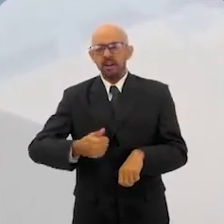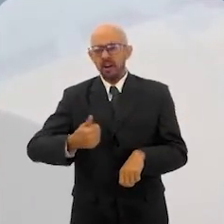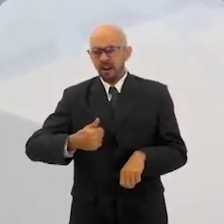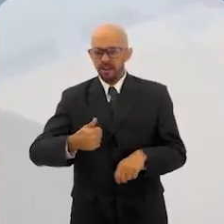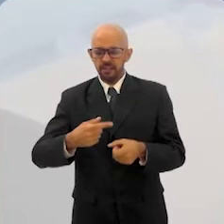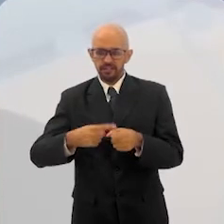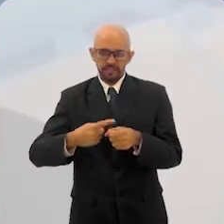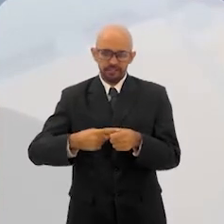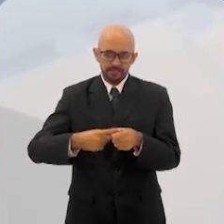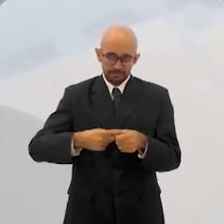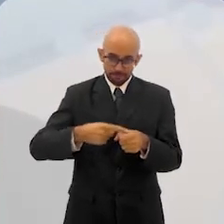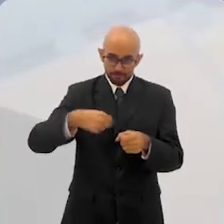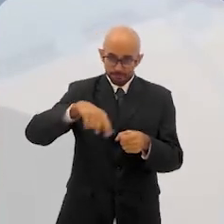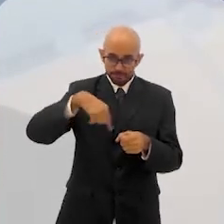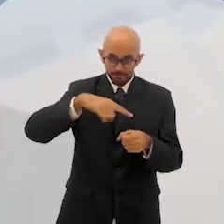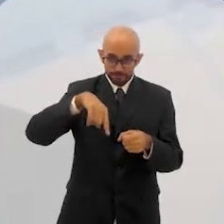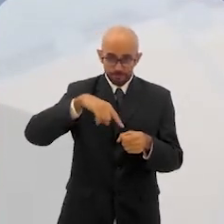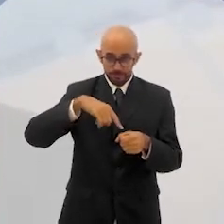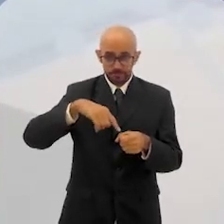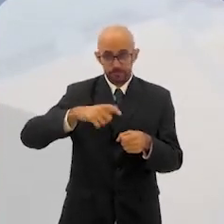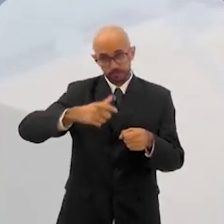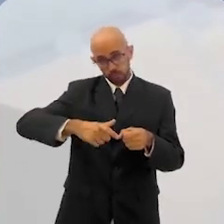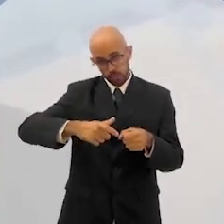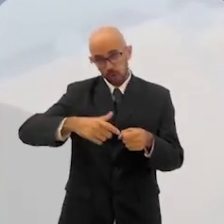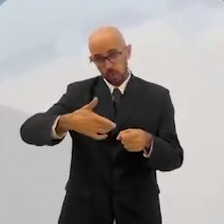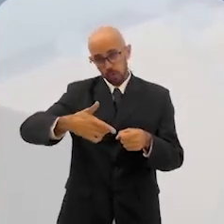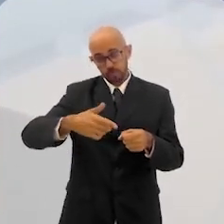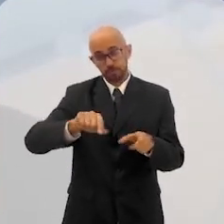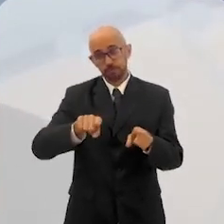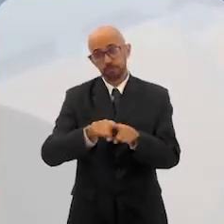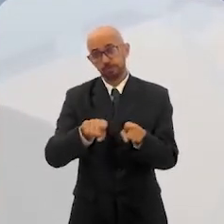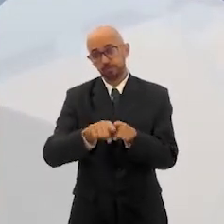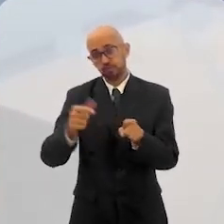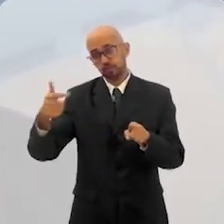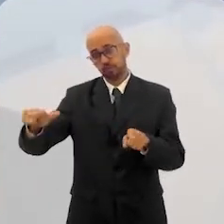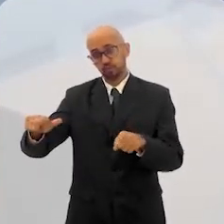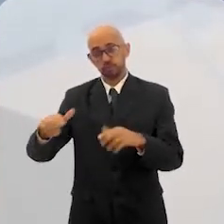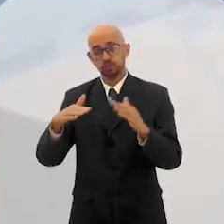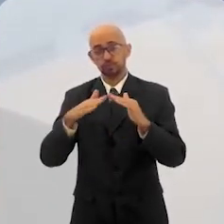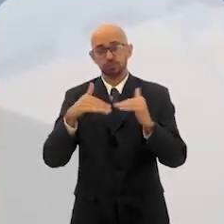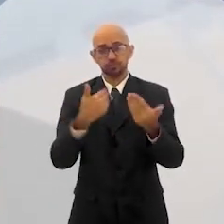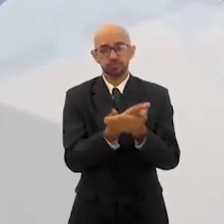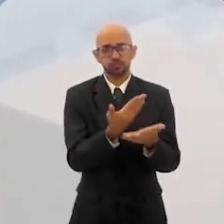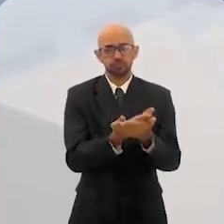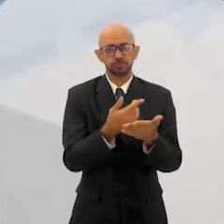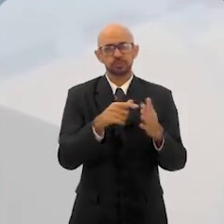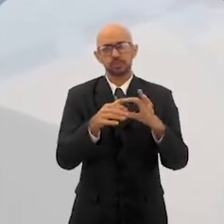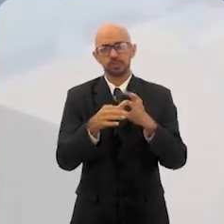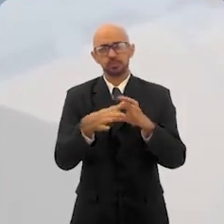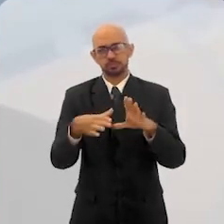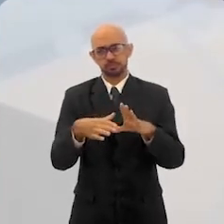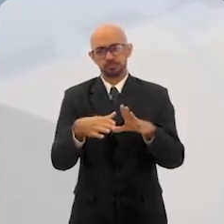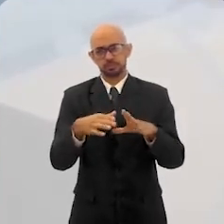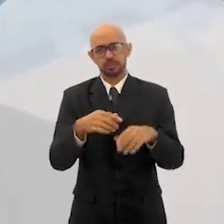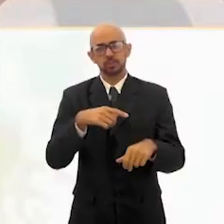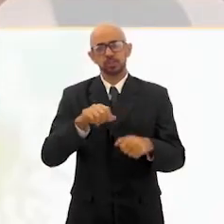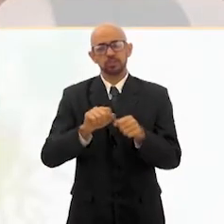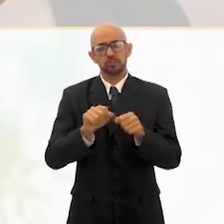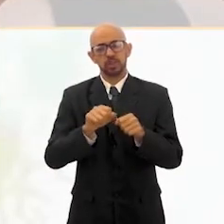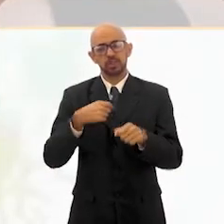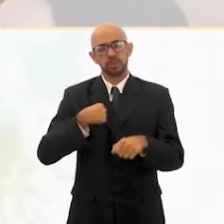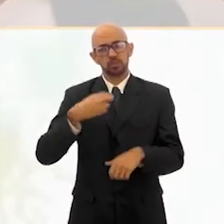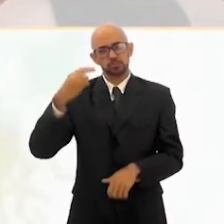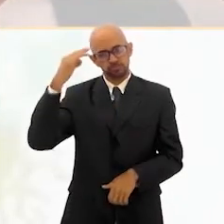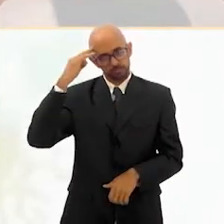escola de bairro e uma escola que permitia, tinha uma certa liberdade. E isso me fez amadurecer um pouco